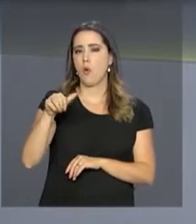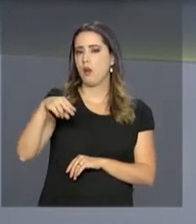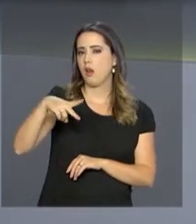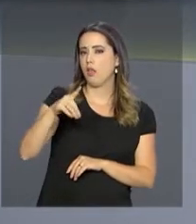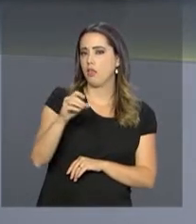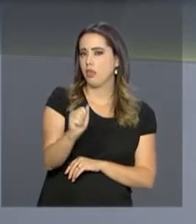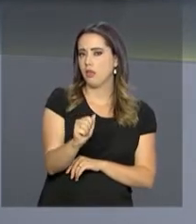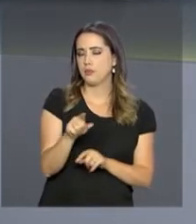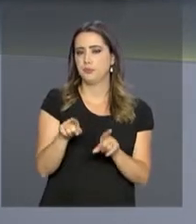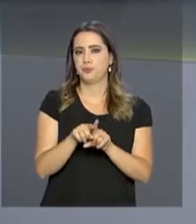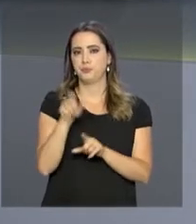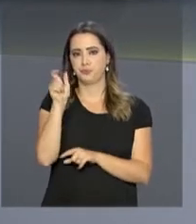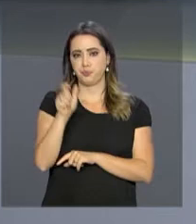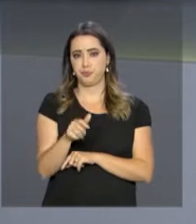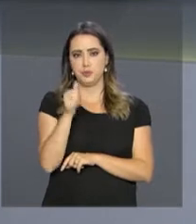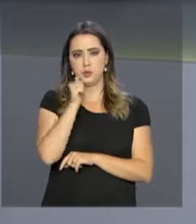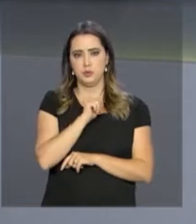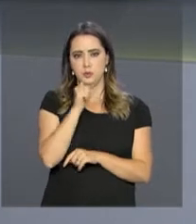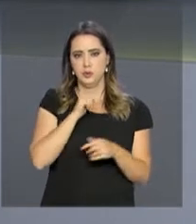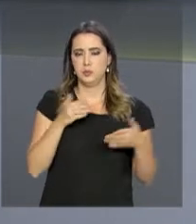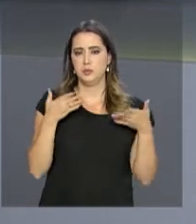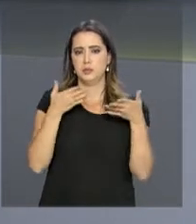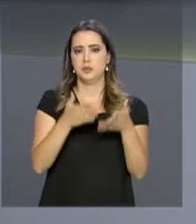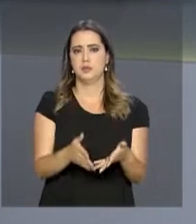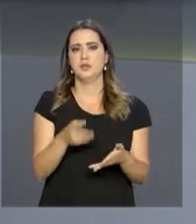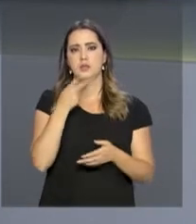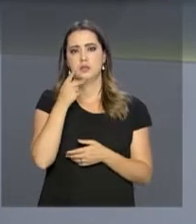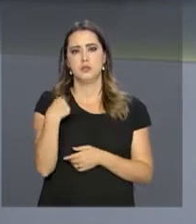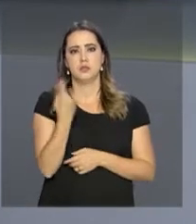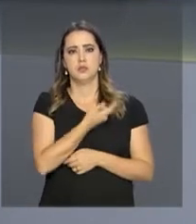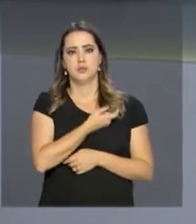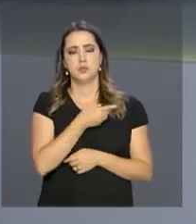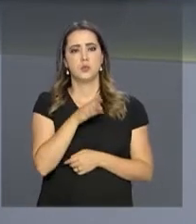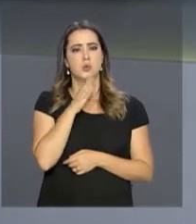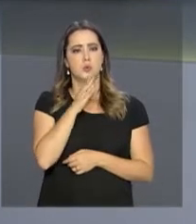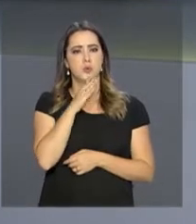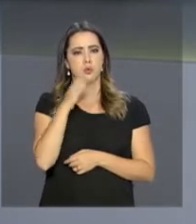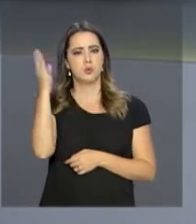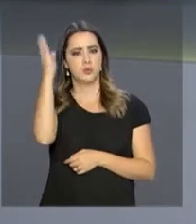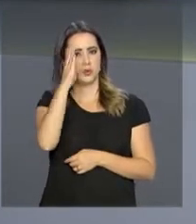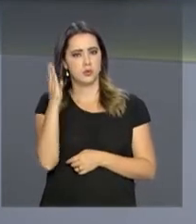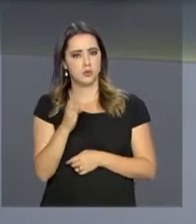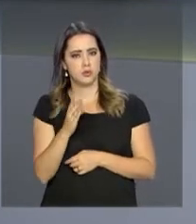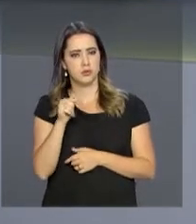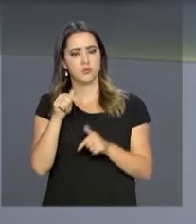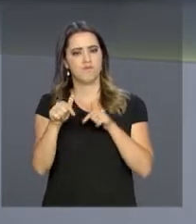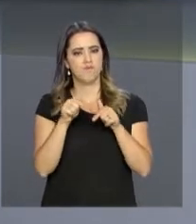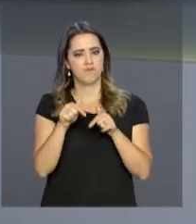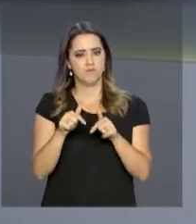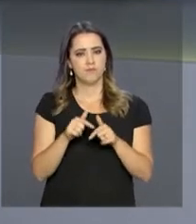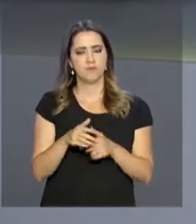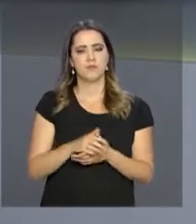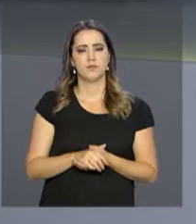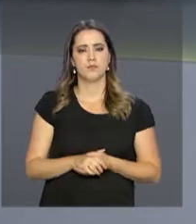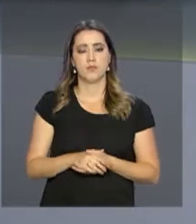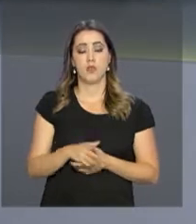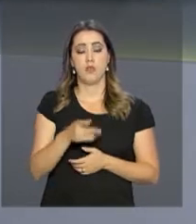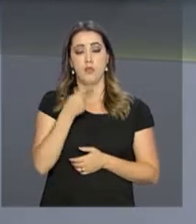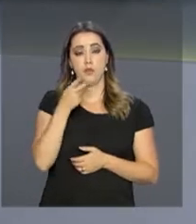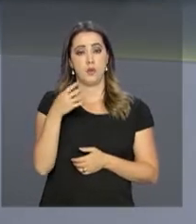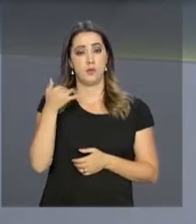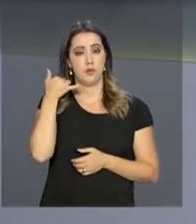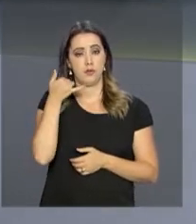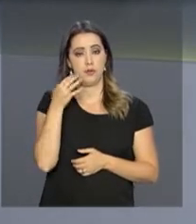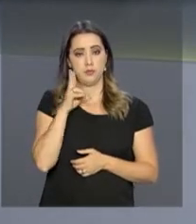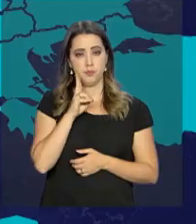especialista adele benzaken participa do evento e falou com a gente sobre o reconhecimento do trabalho do brasil ela falou com a gente por